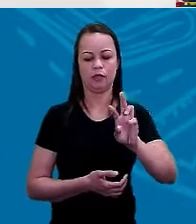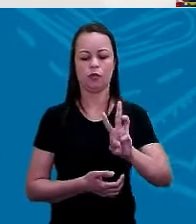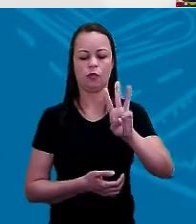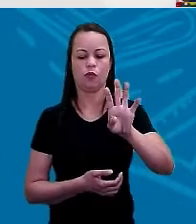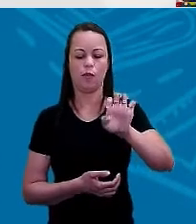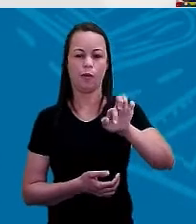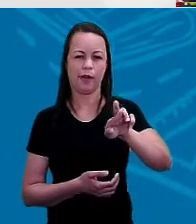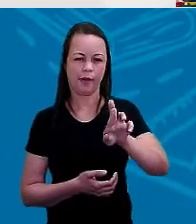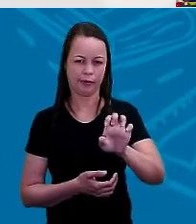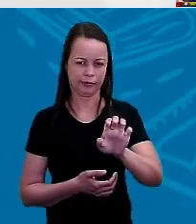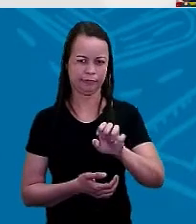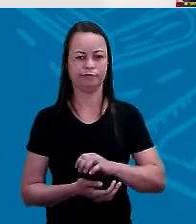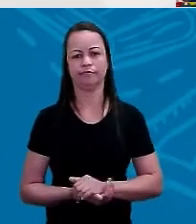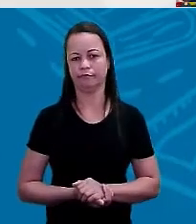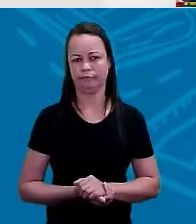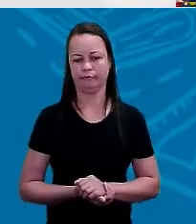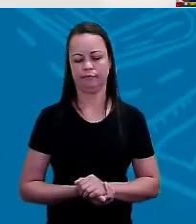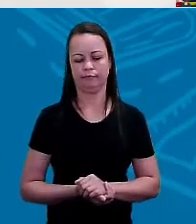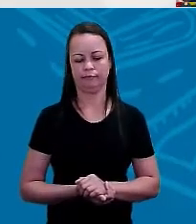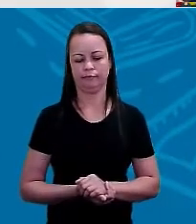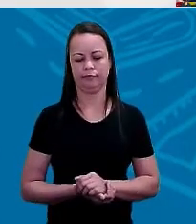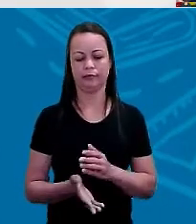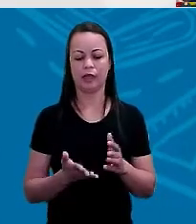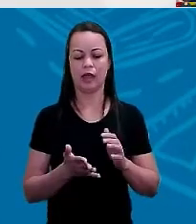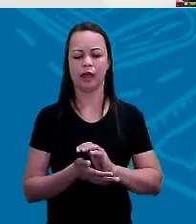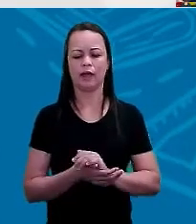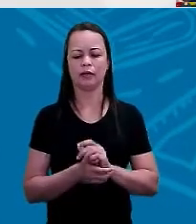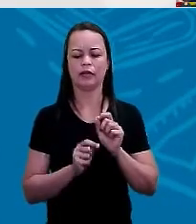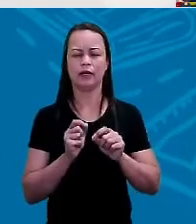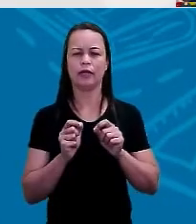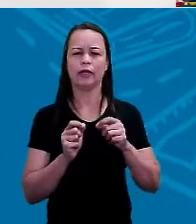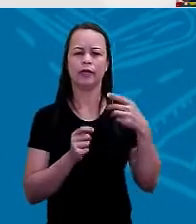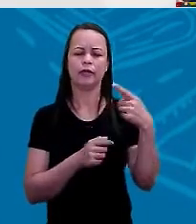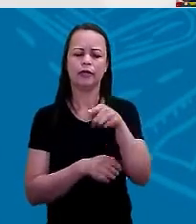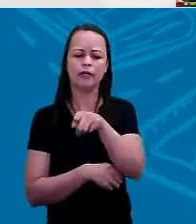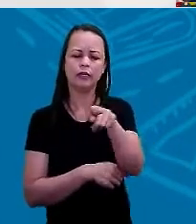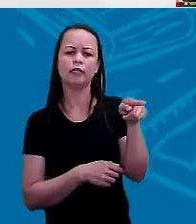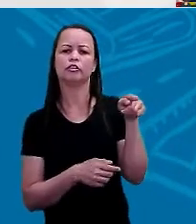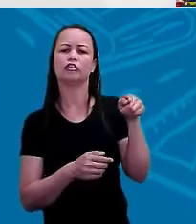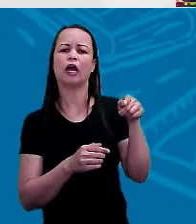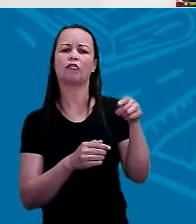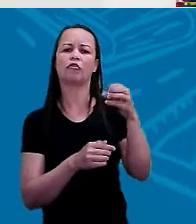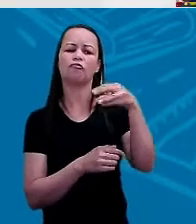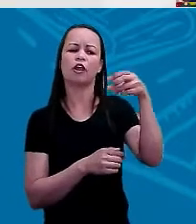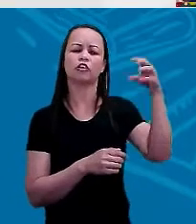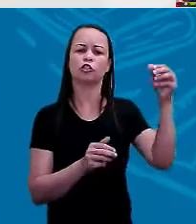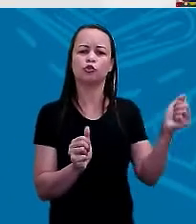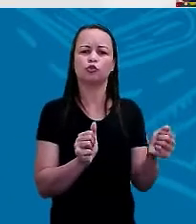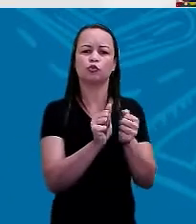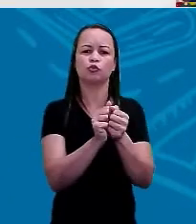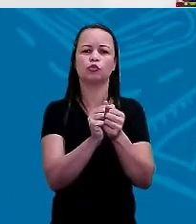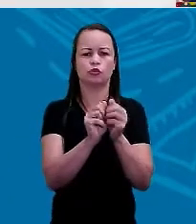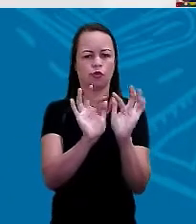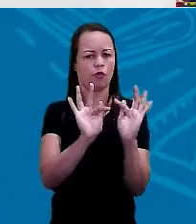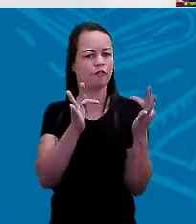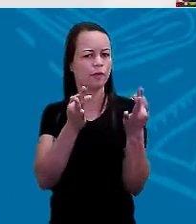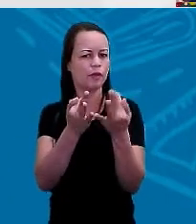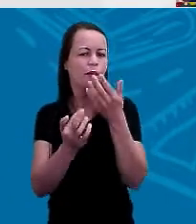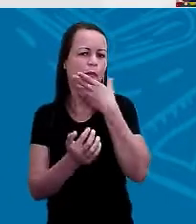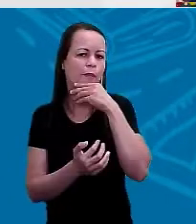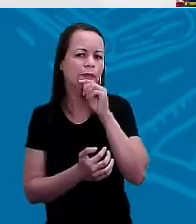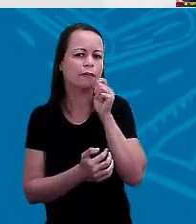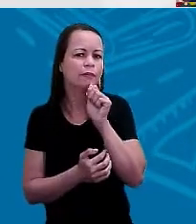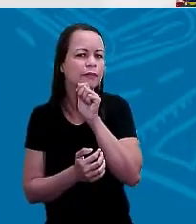C, que a letra C tem was. Bem, mas aí eu tenho, eles estavam viajando com seus pais. É plural.